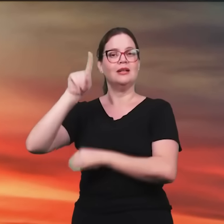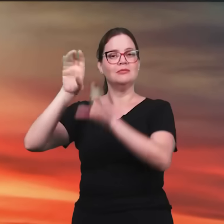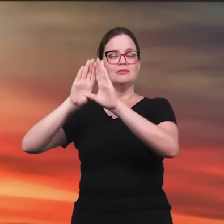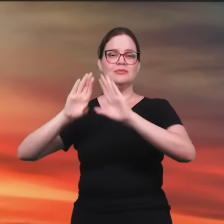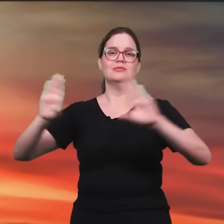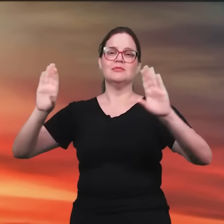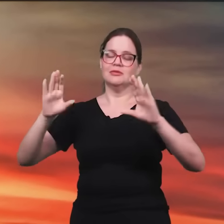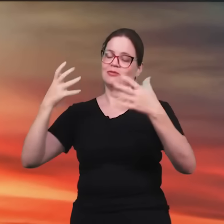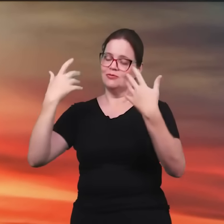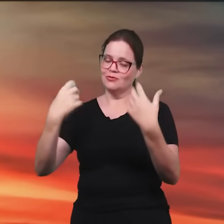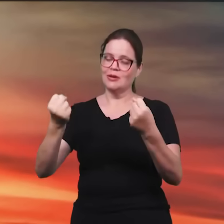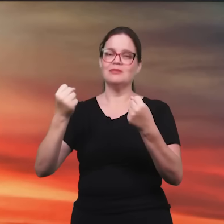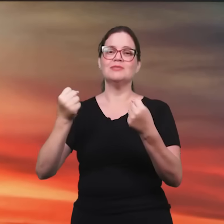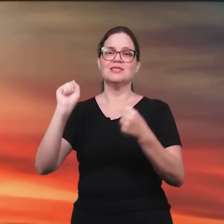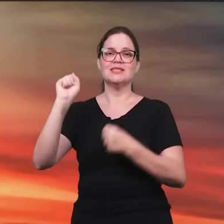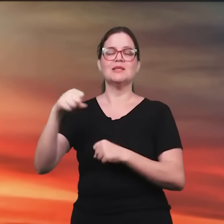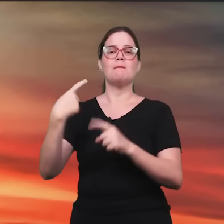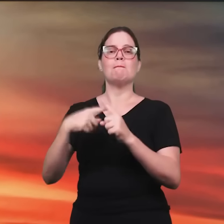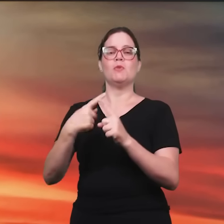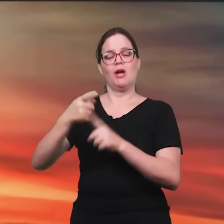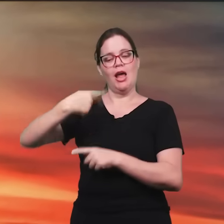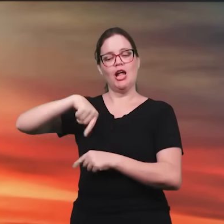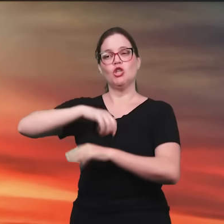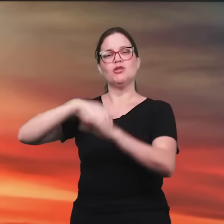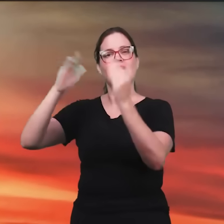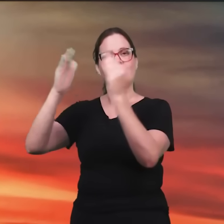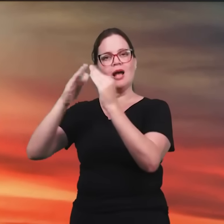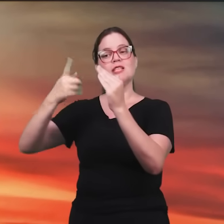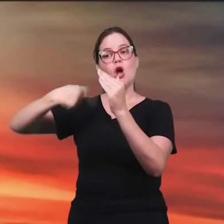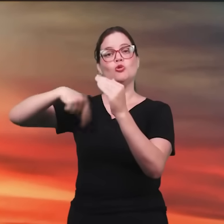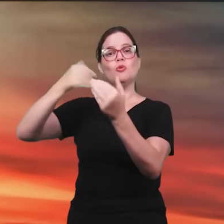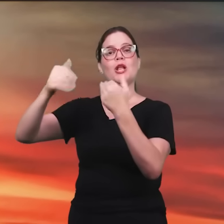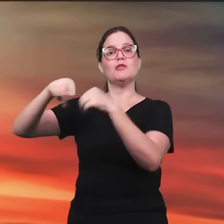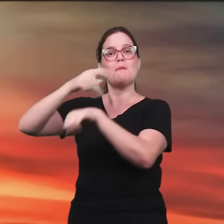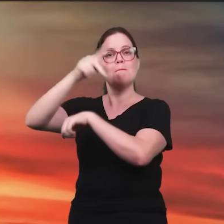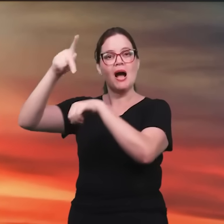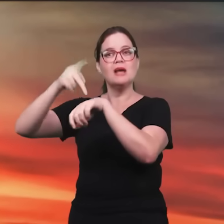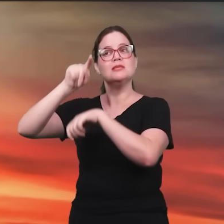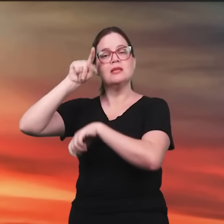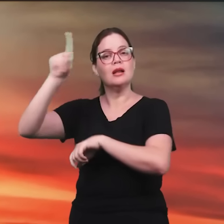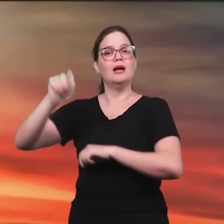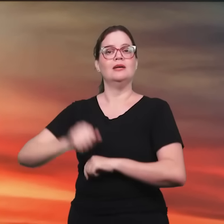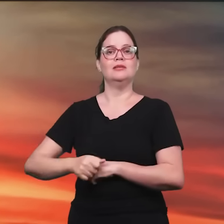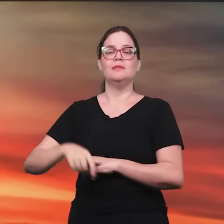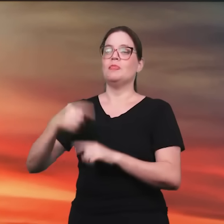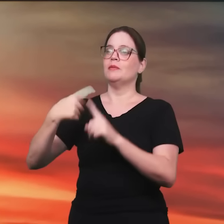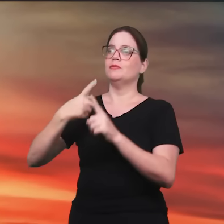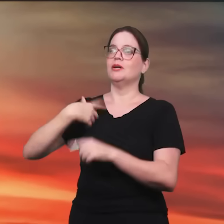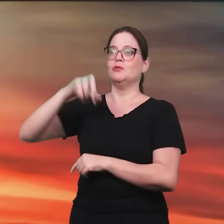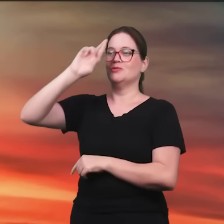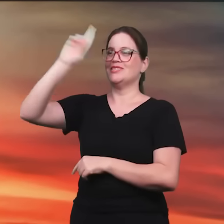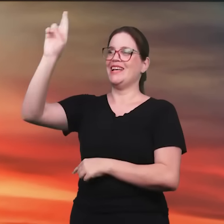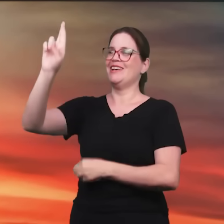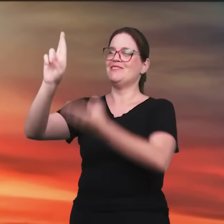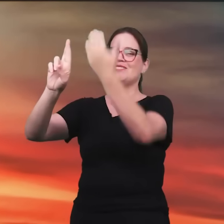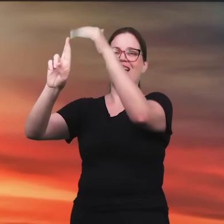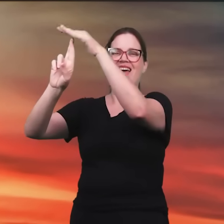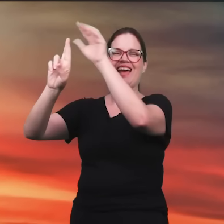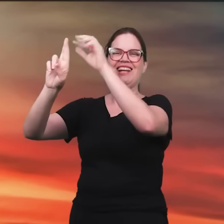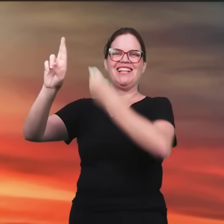nós iremos. É a nossa casa, é a nossa pátria, é onde o Senhor vai habitar